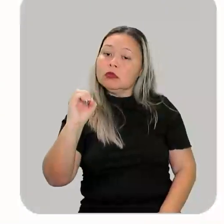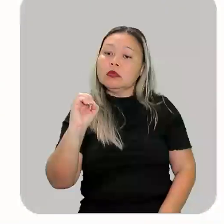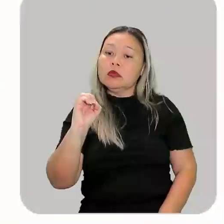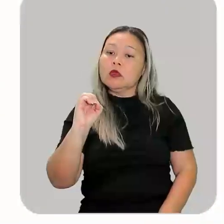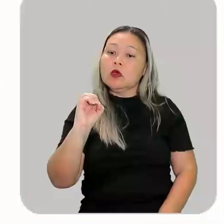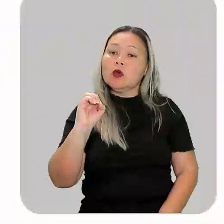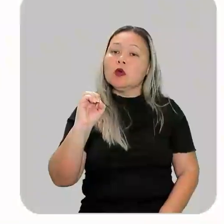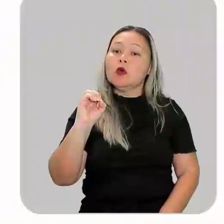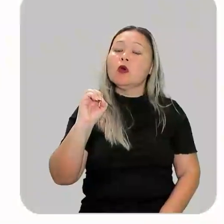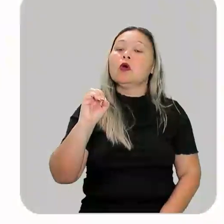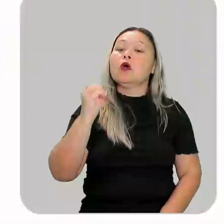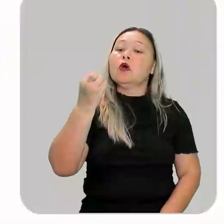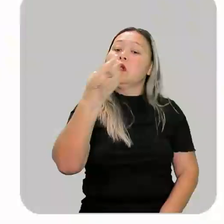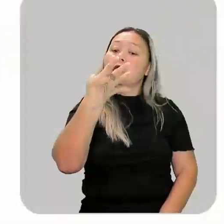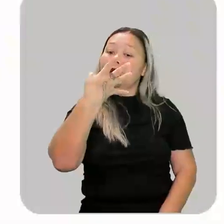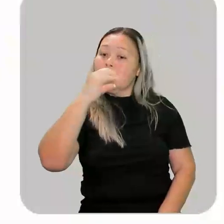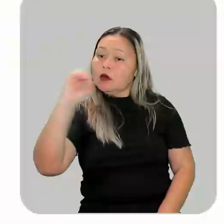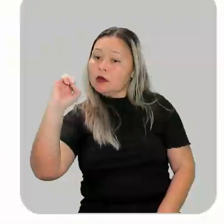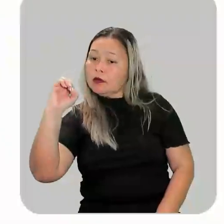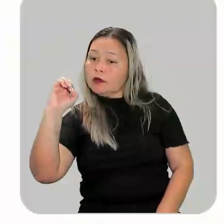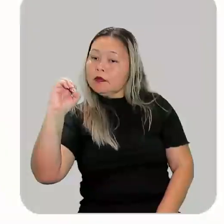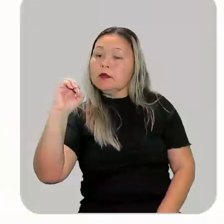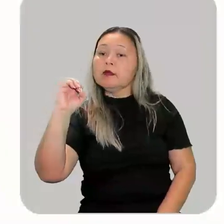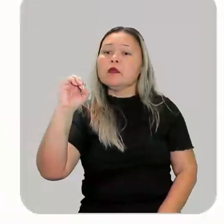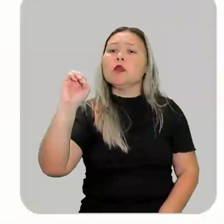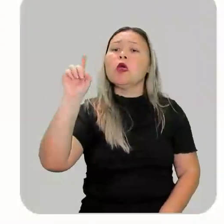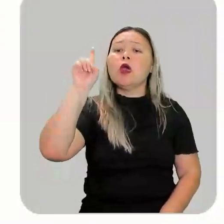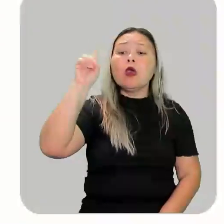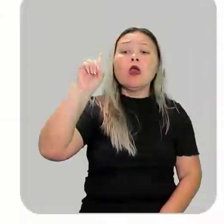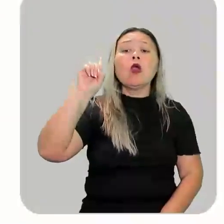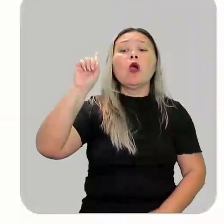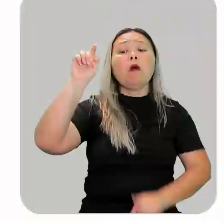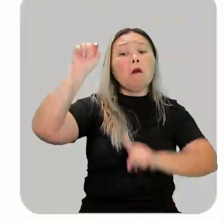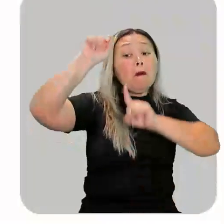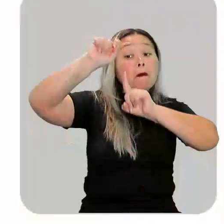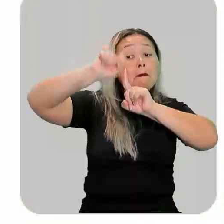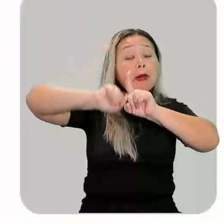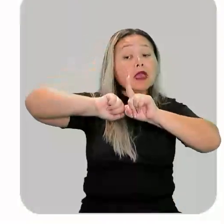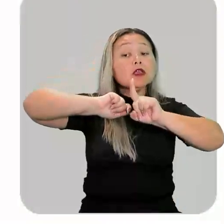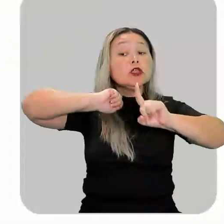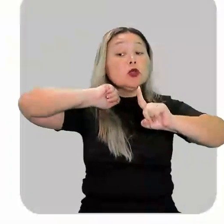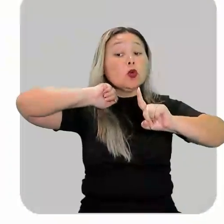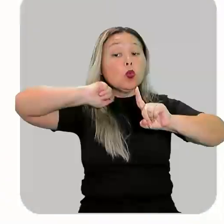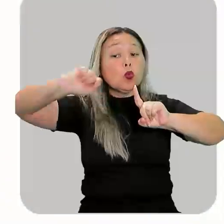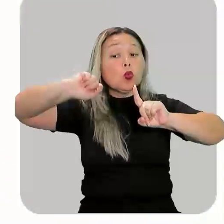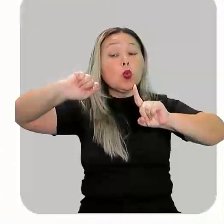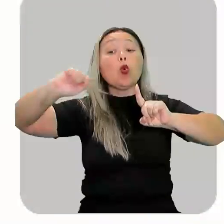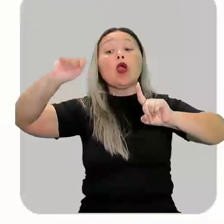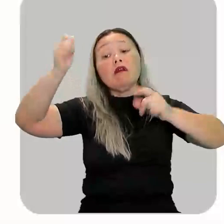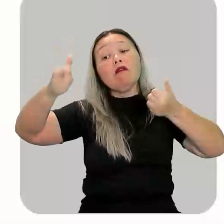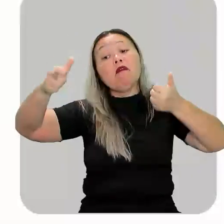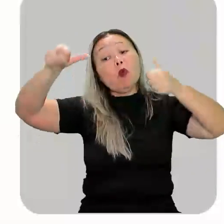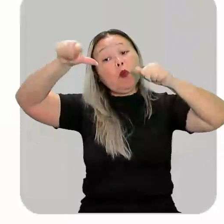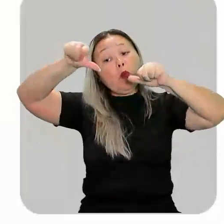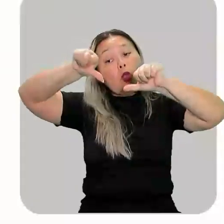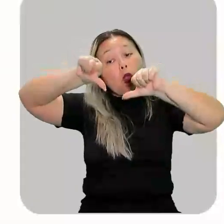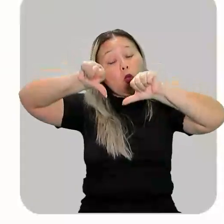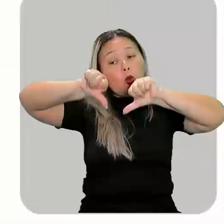460. Aí sobrou quanto? 400. No mês de abril, foi o mês que ficou pior